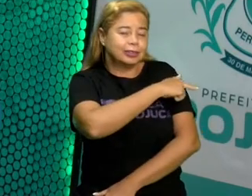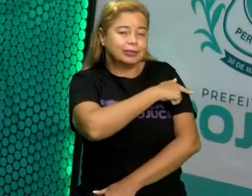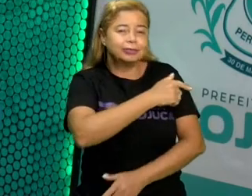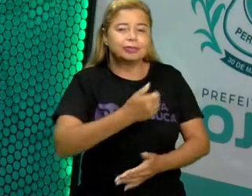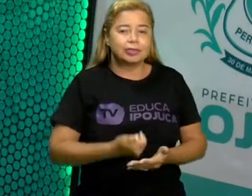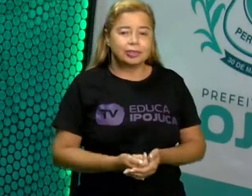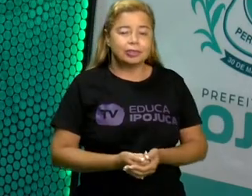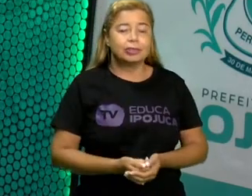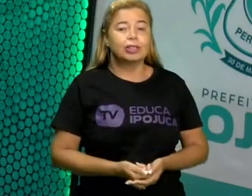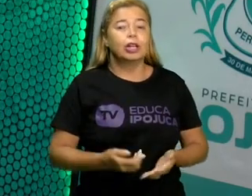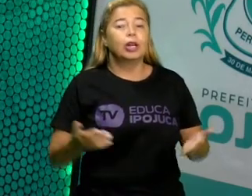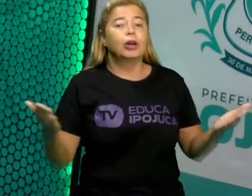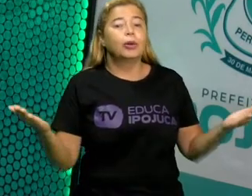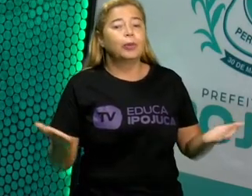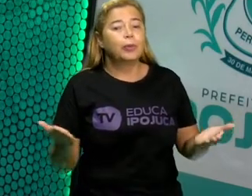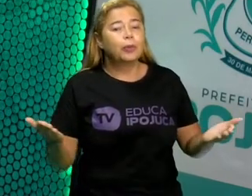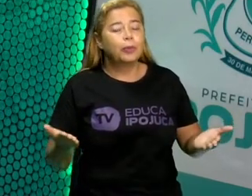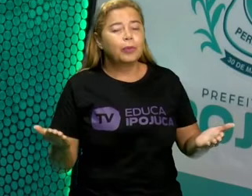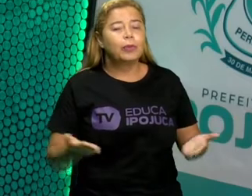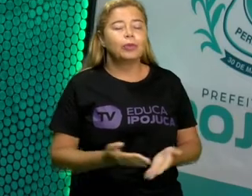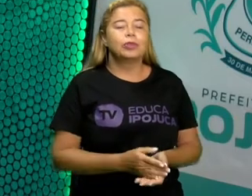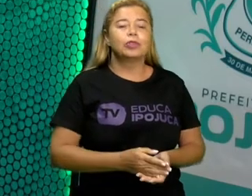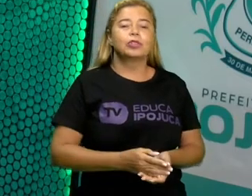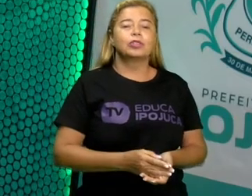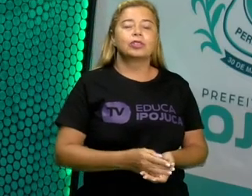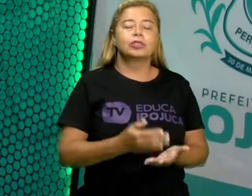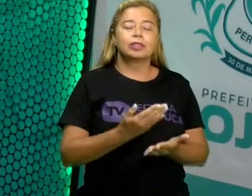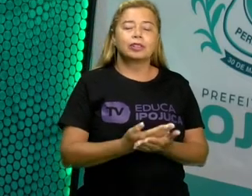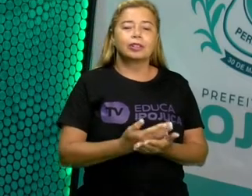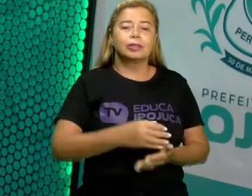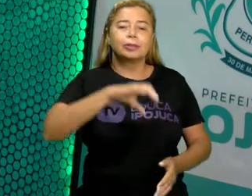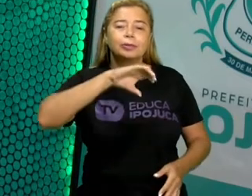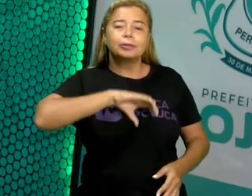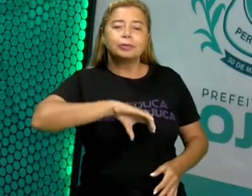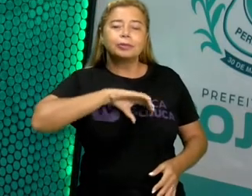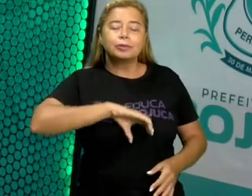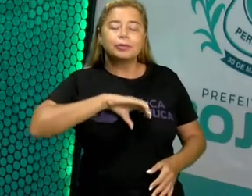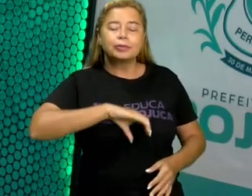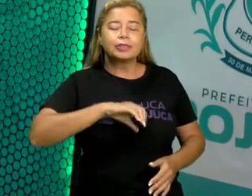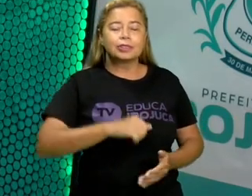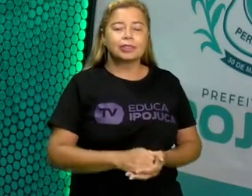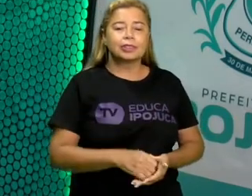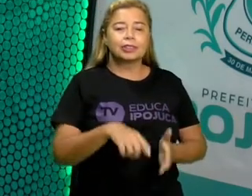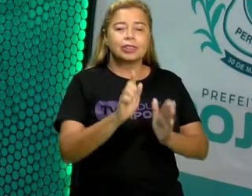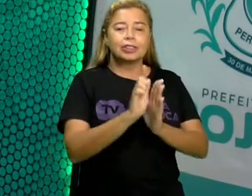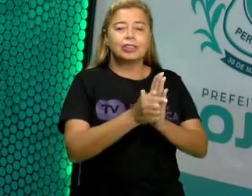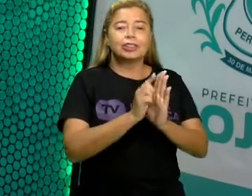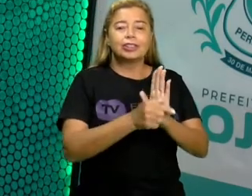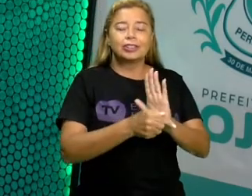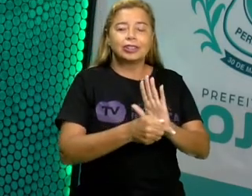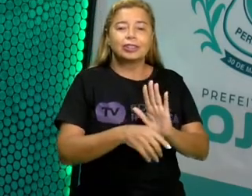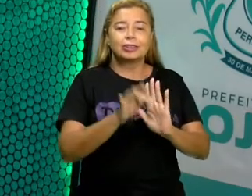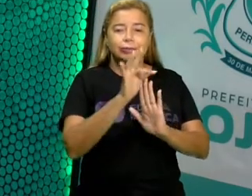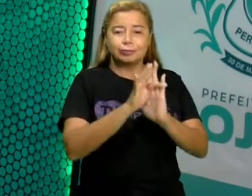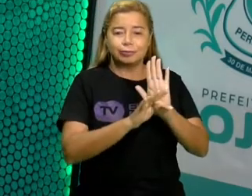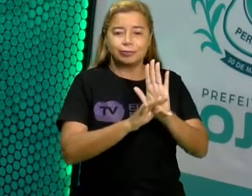falar na aula de língua portuguesa sobre o gênero textual notícia